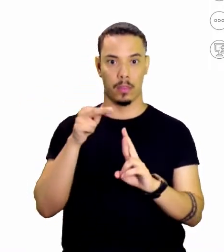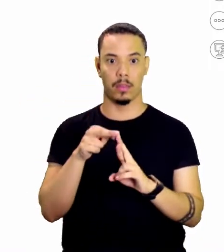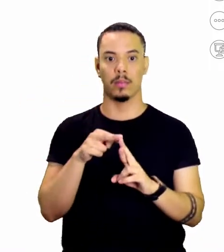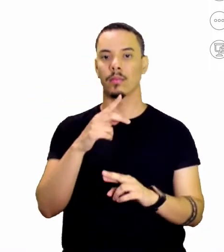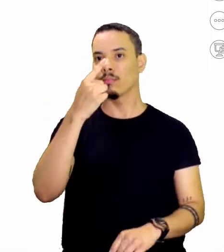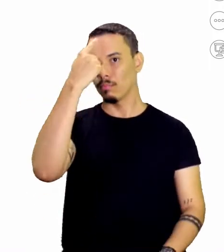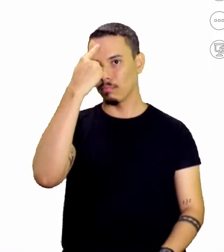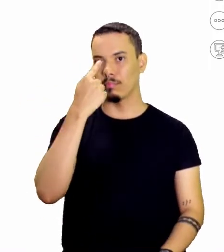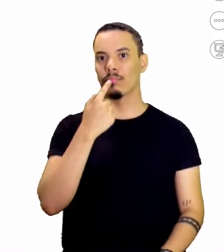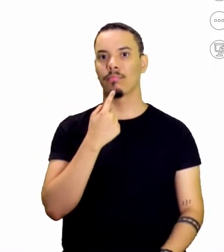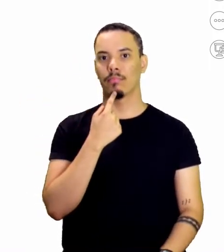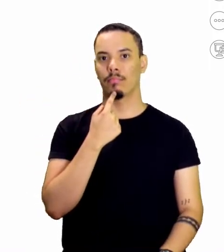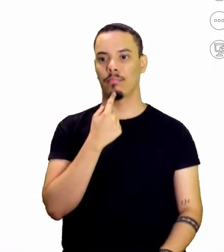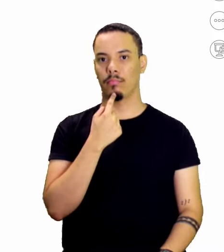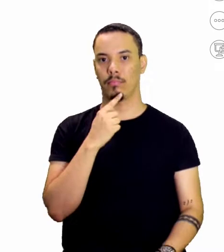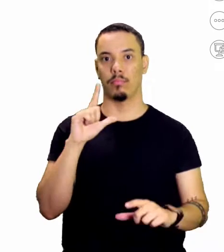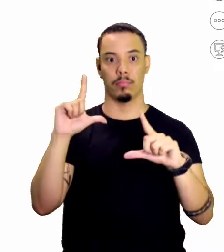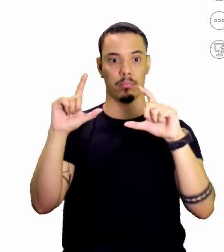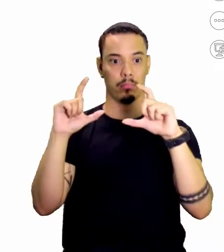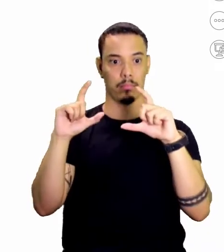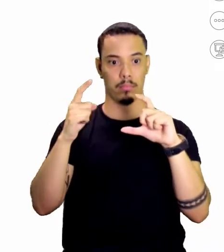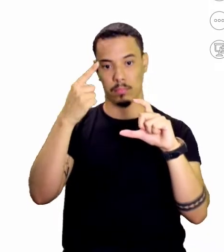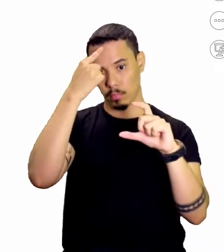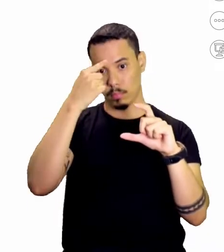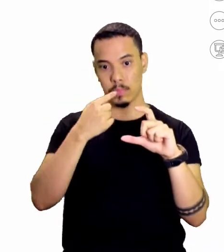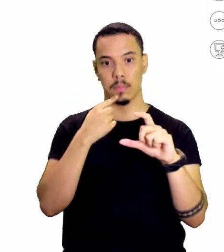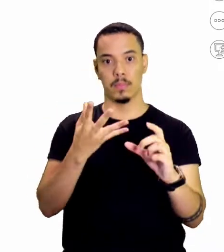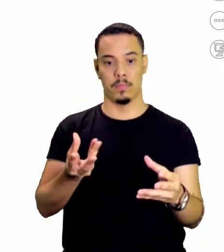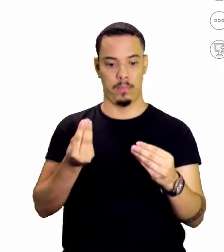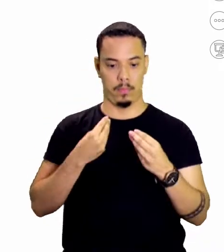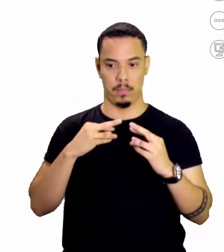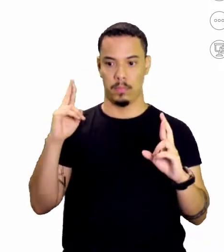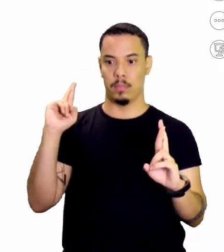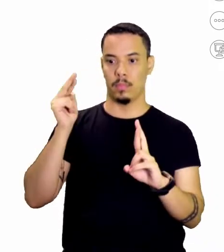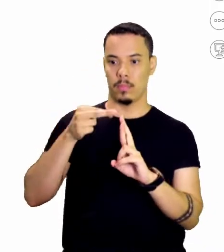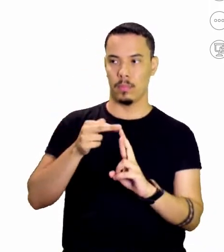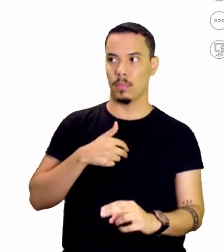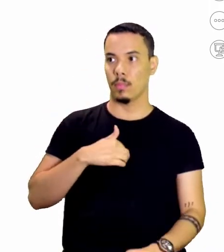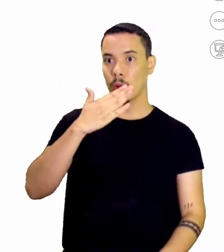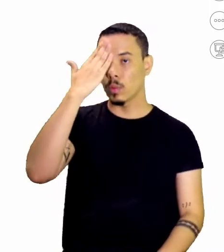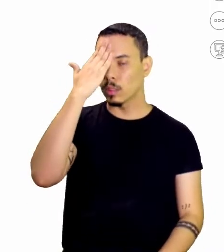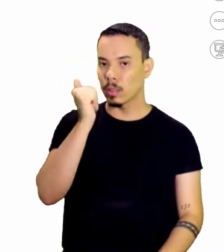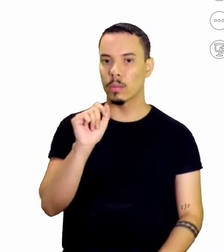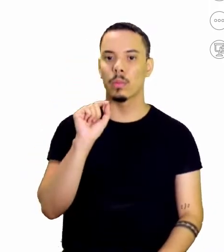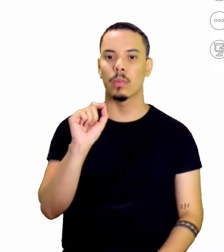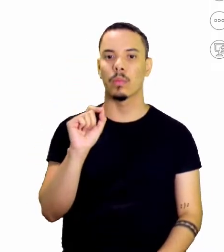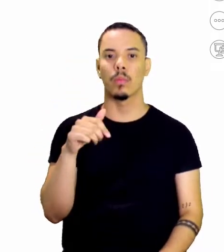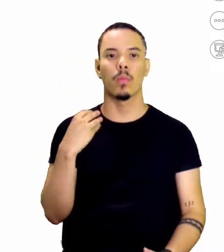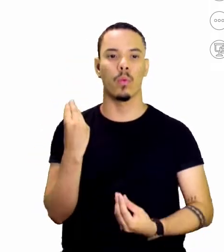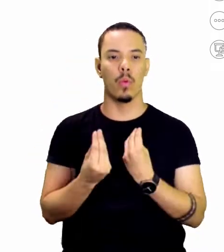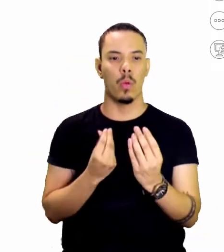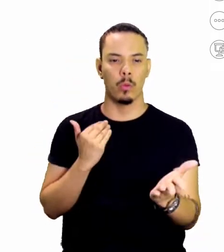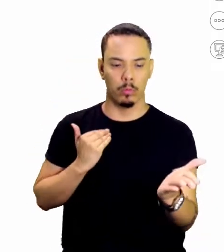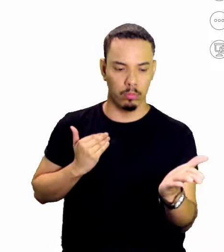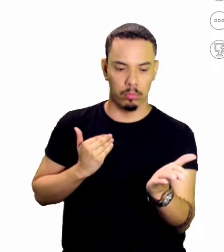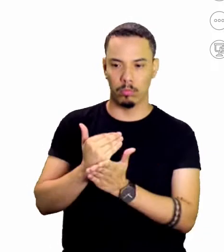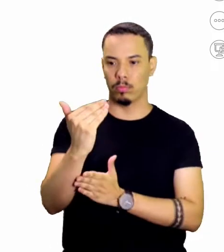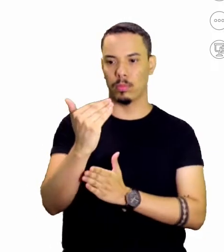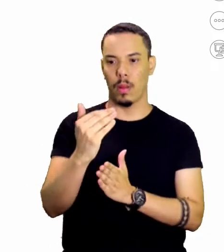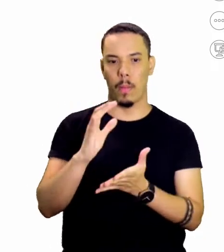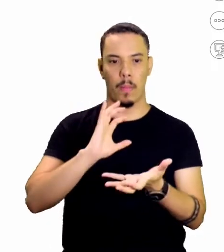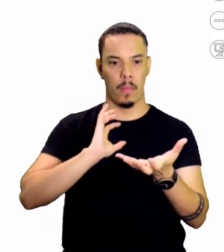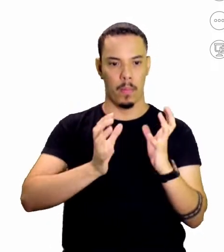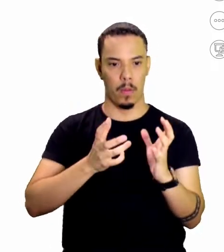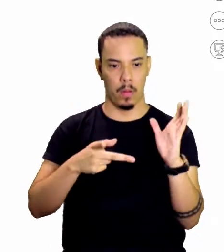foi a imagem e no caso a imagem ela vai servir como referencial para saber a posição inicial que essa bola